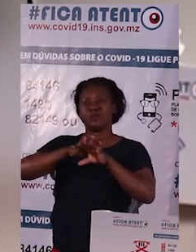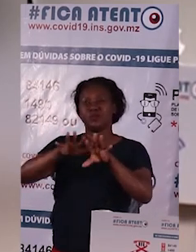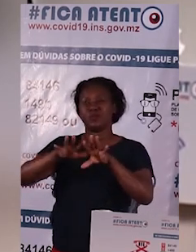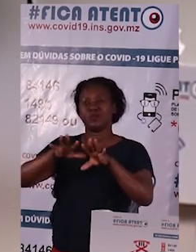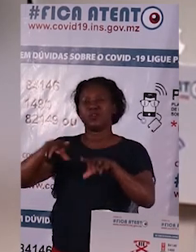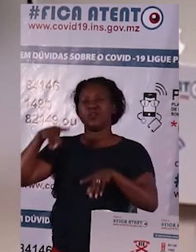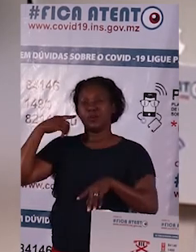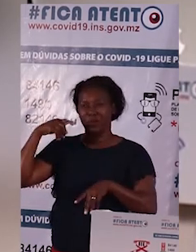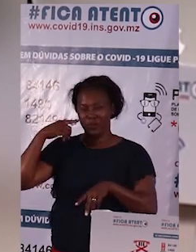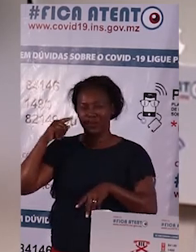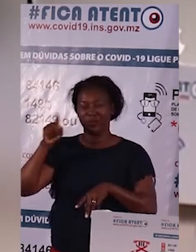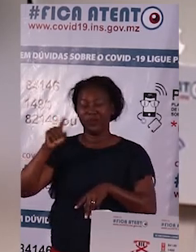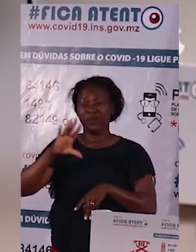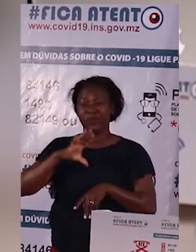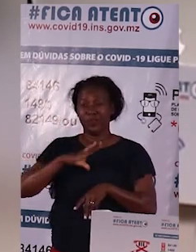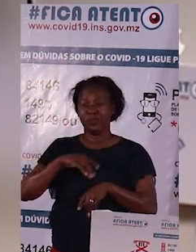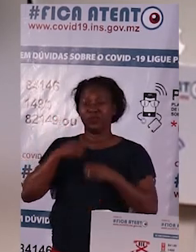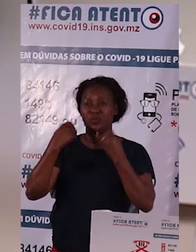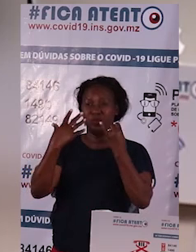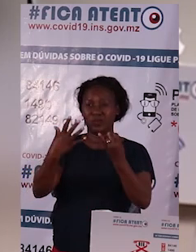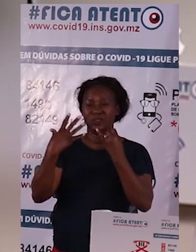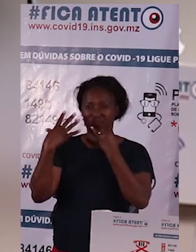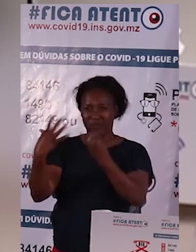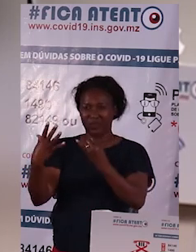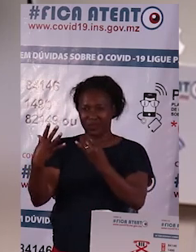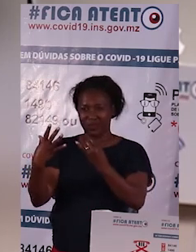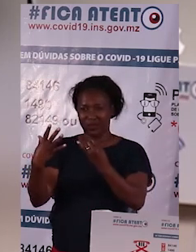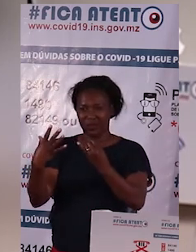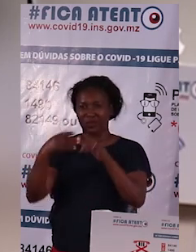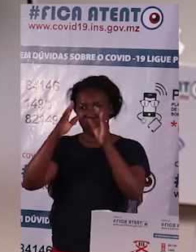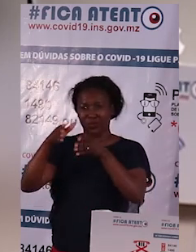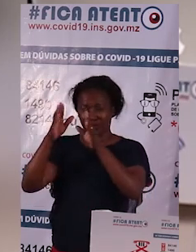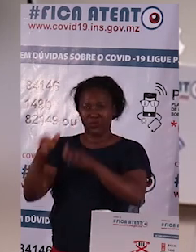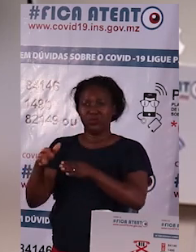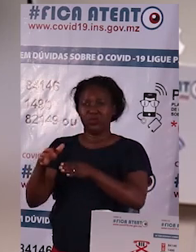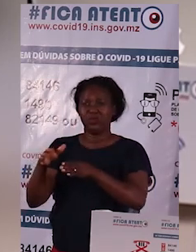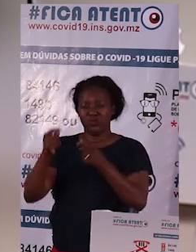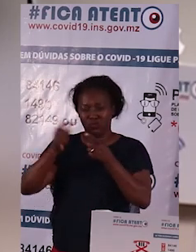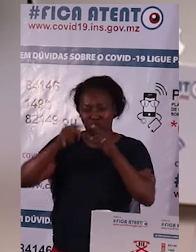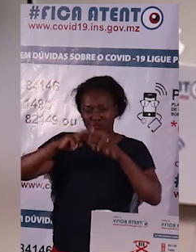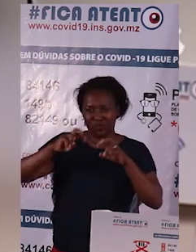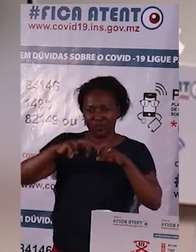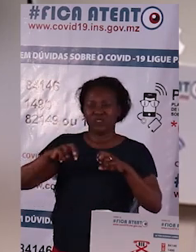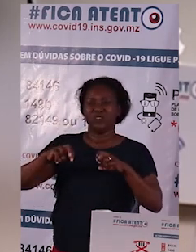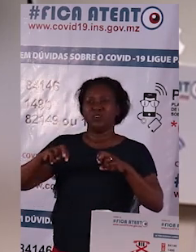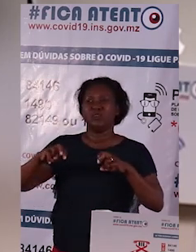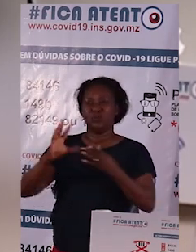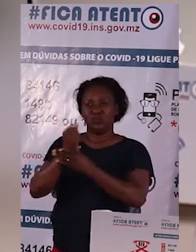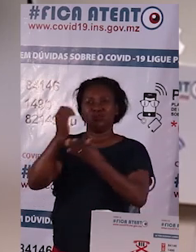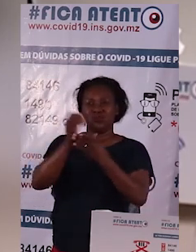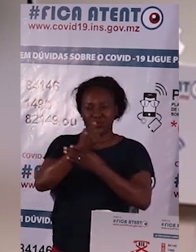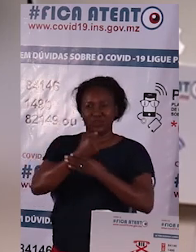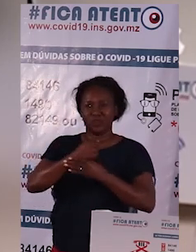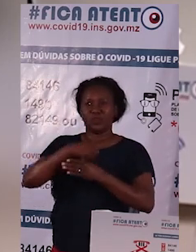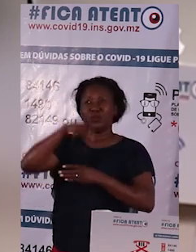temos 66 casos que foram diagnosticados relacionados com esta investigação.